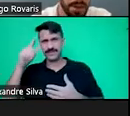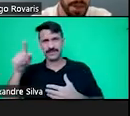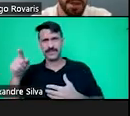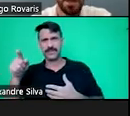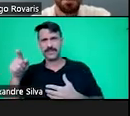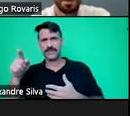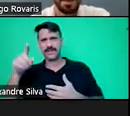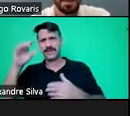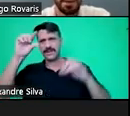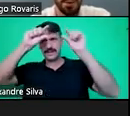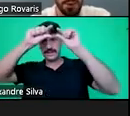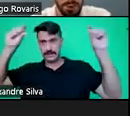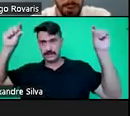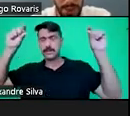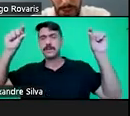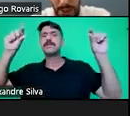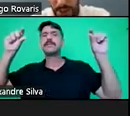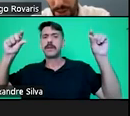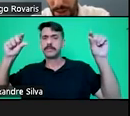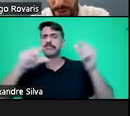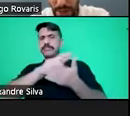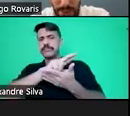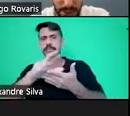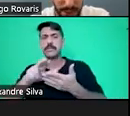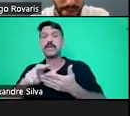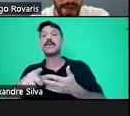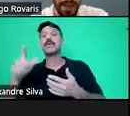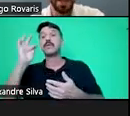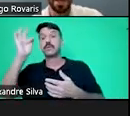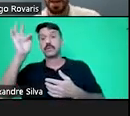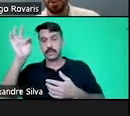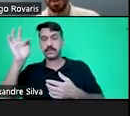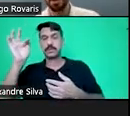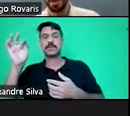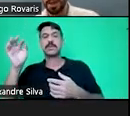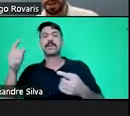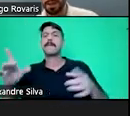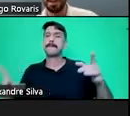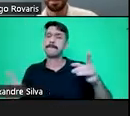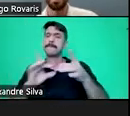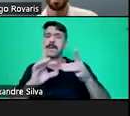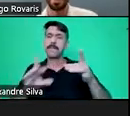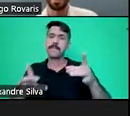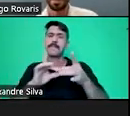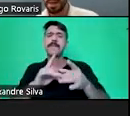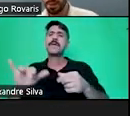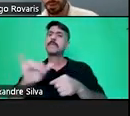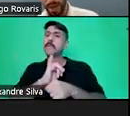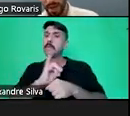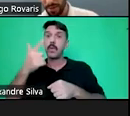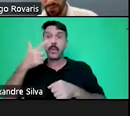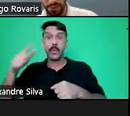de cima, mas no futuro a gente espera poder agregar outras ferramentas